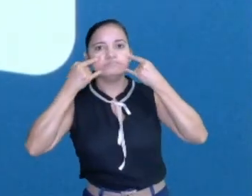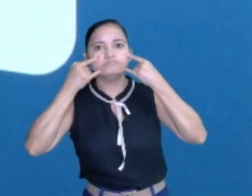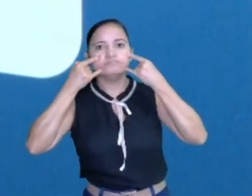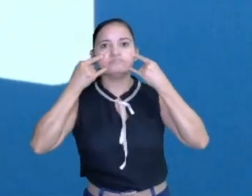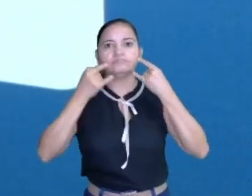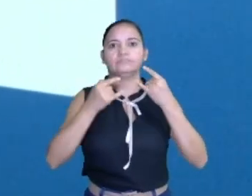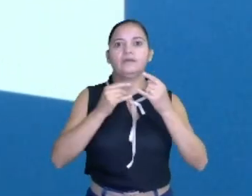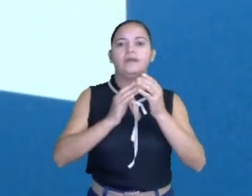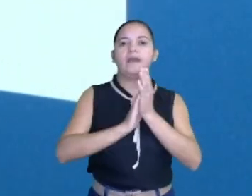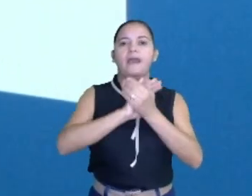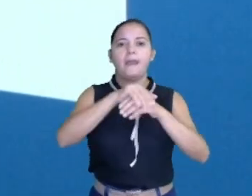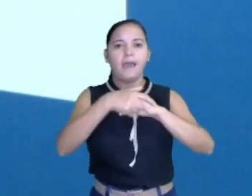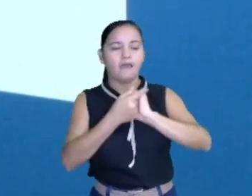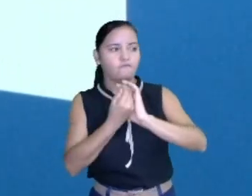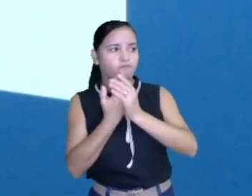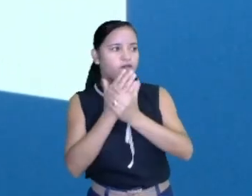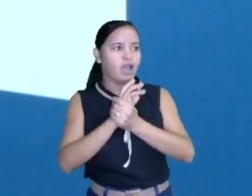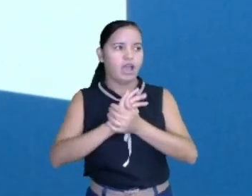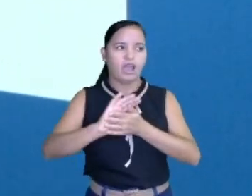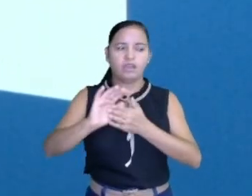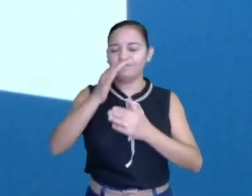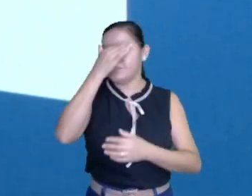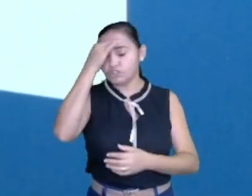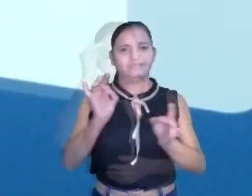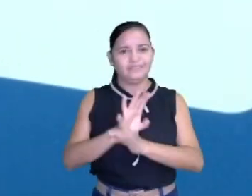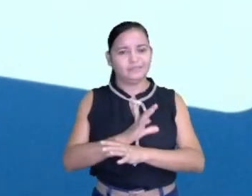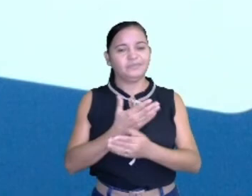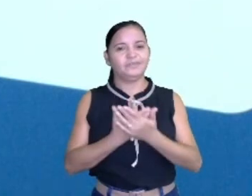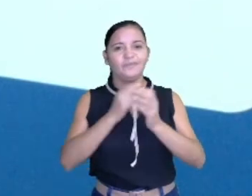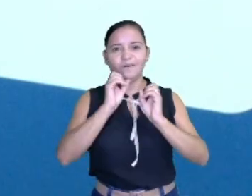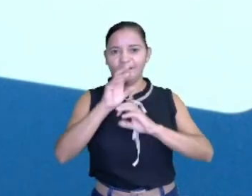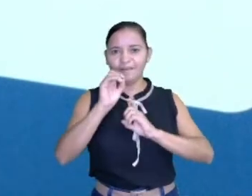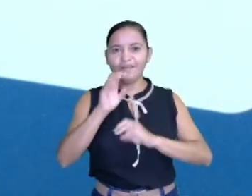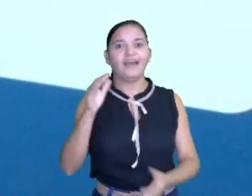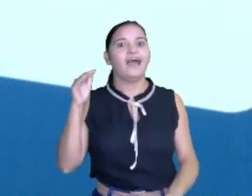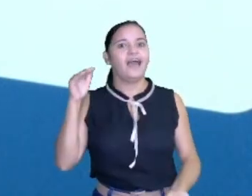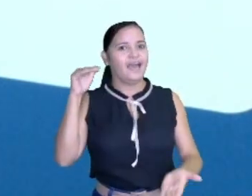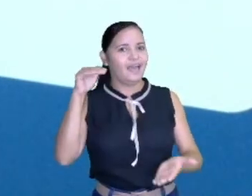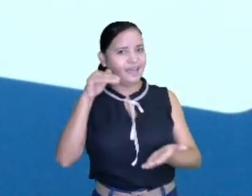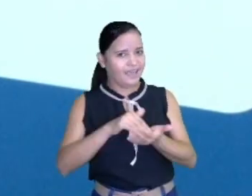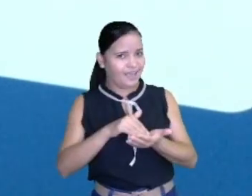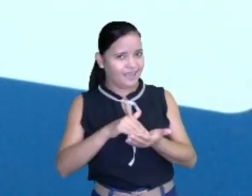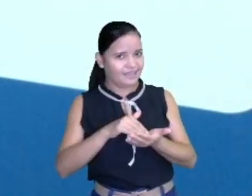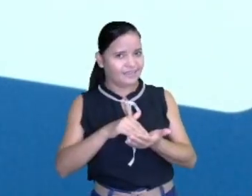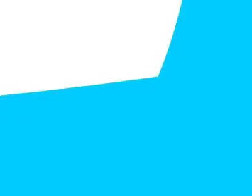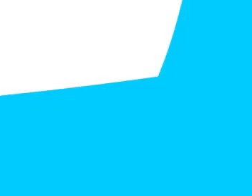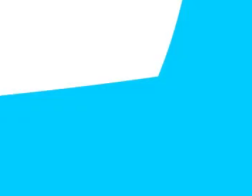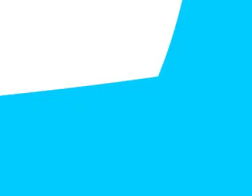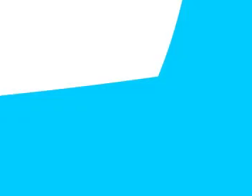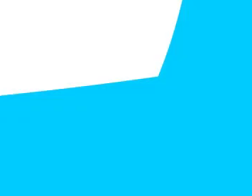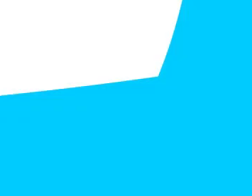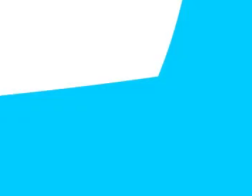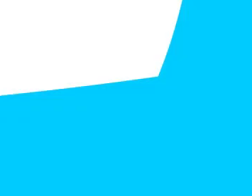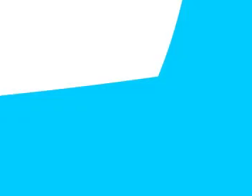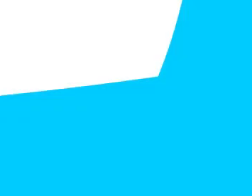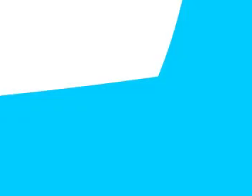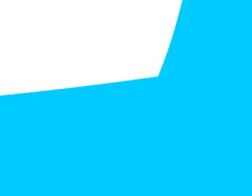mãos sempre que possível, não esqueçam de nada disso. Até a próxima e fiquem na paz!